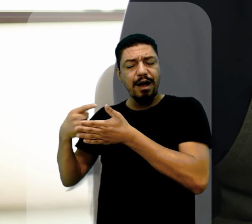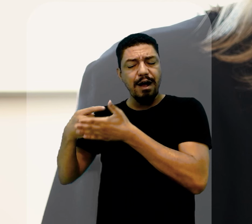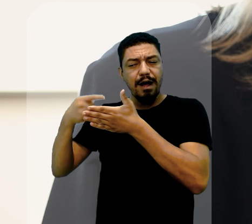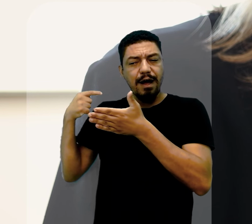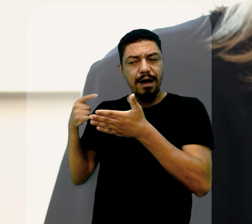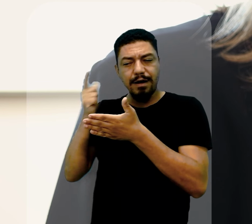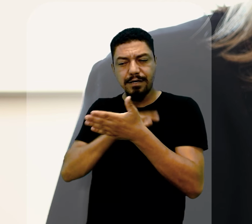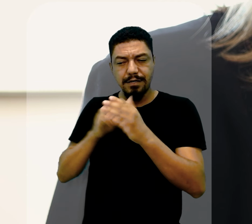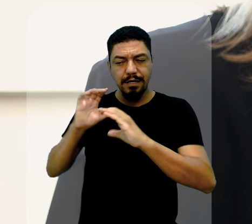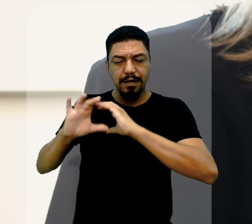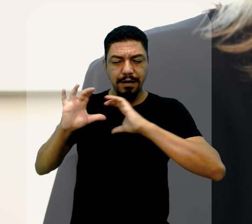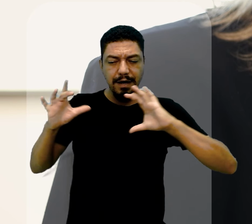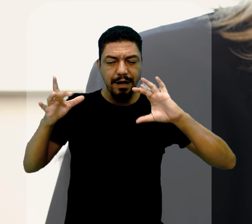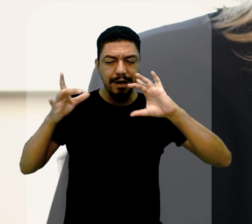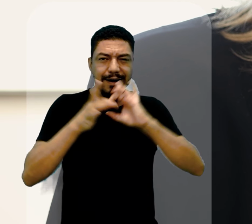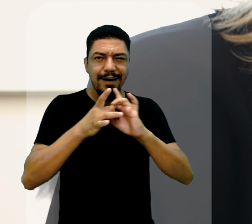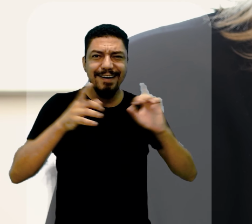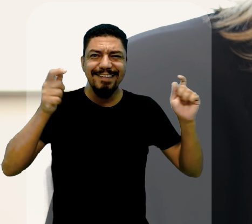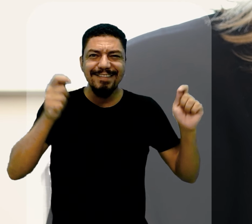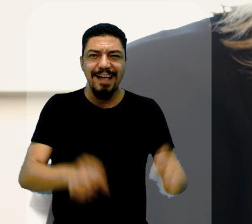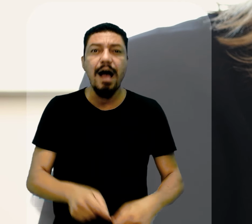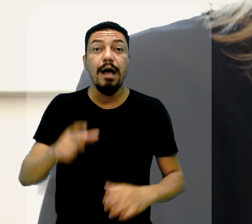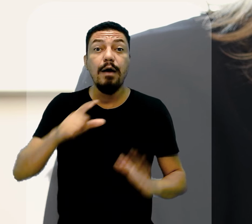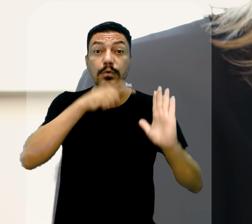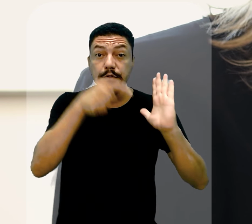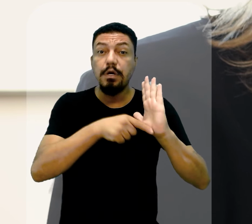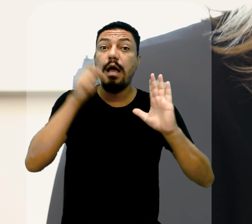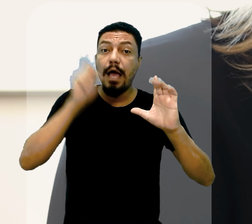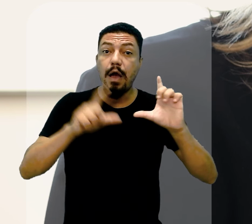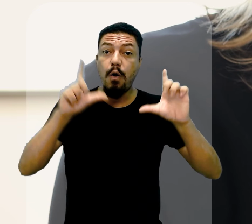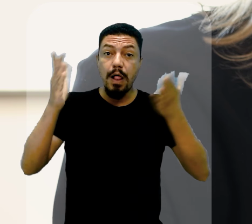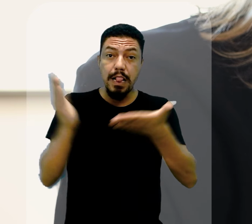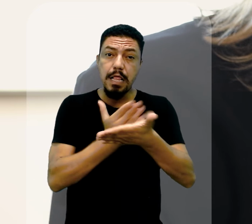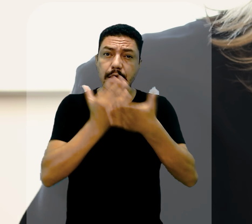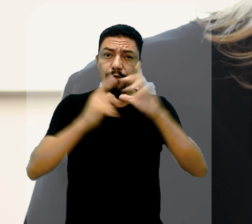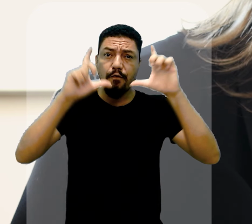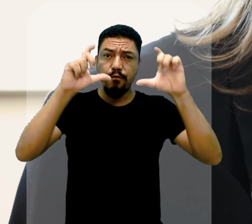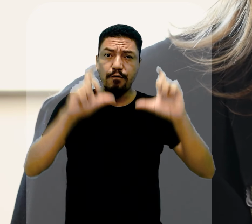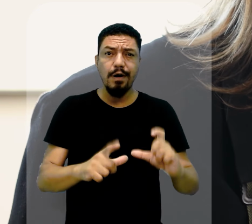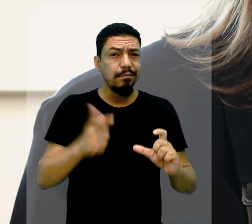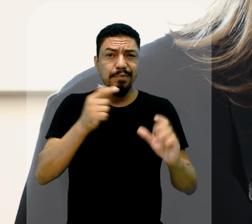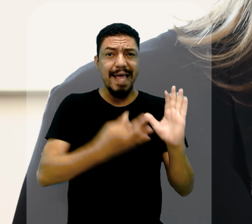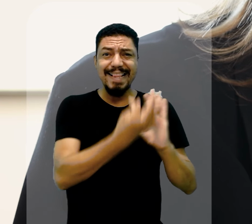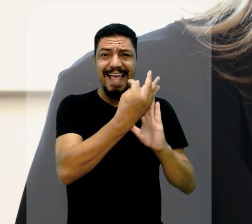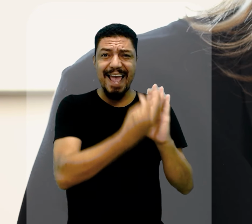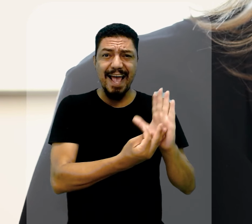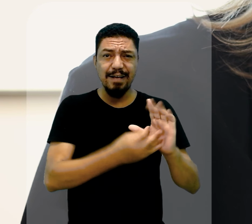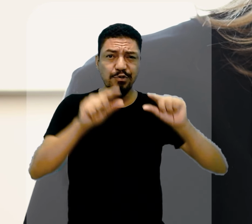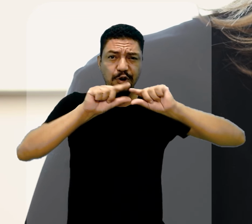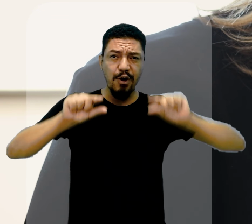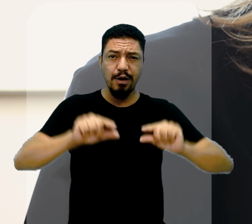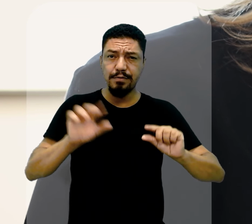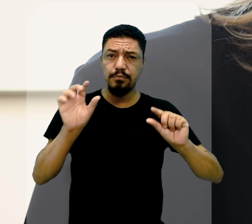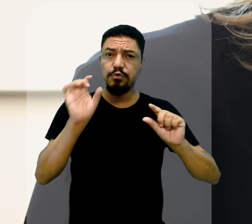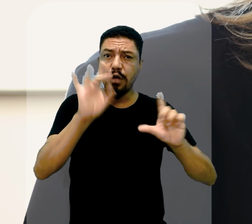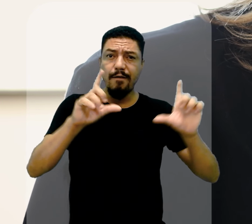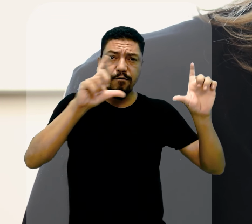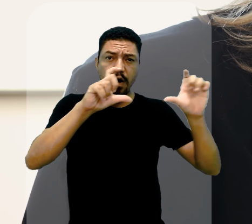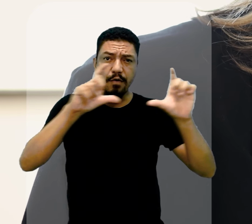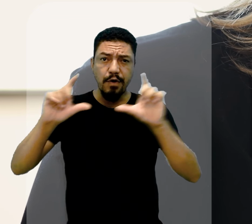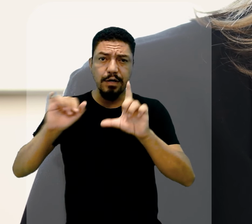conversar. E o objetivo era um fotolivro onde não há texto, há imagens que conversam entre si também.